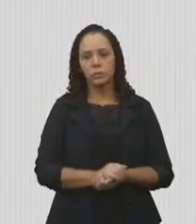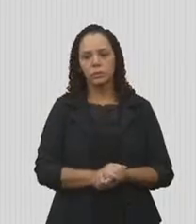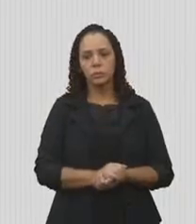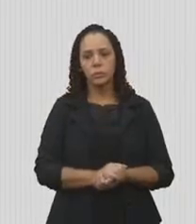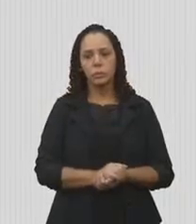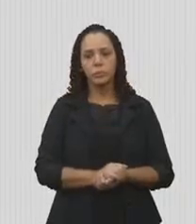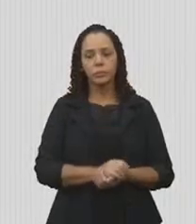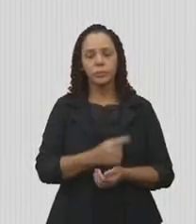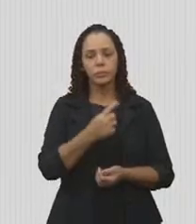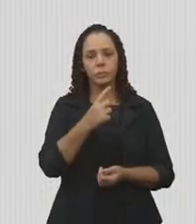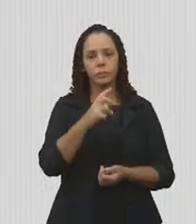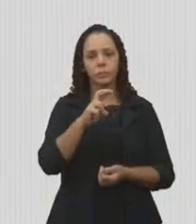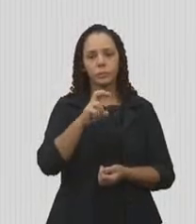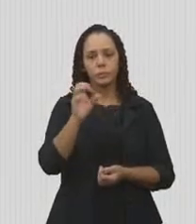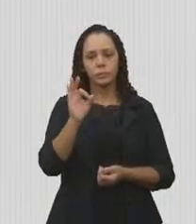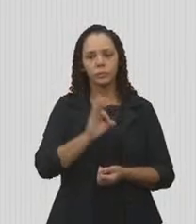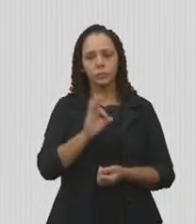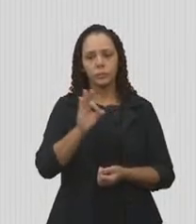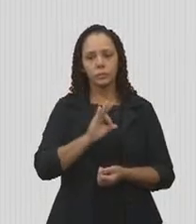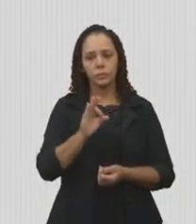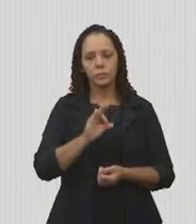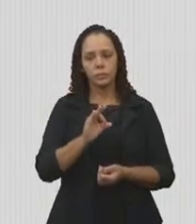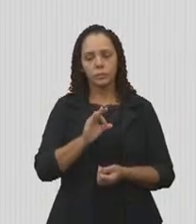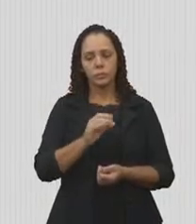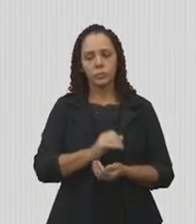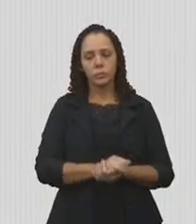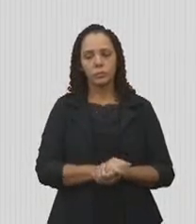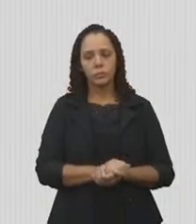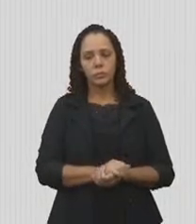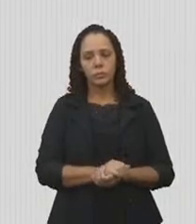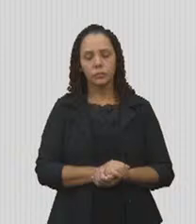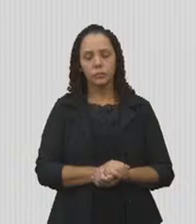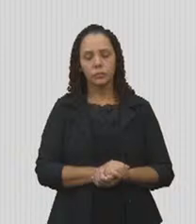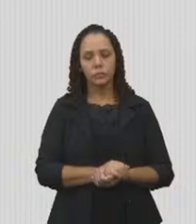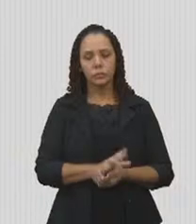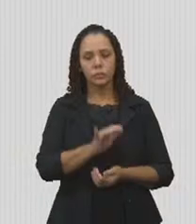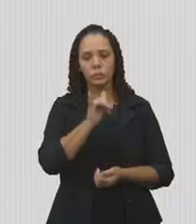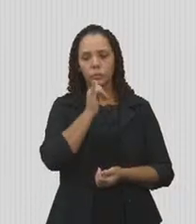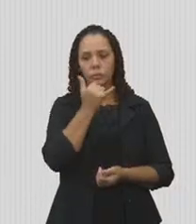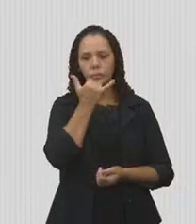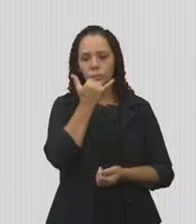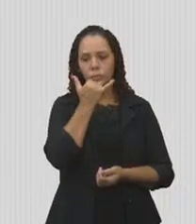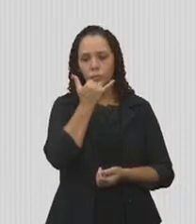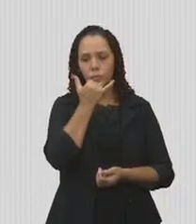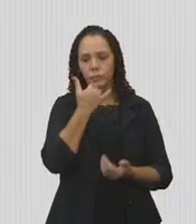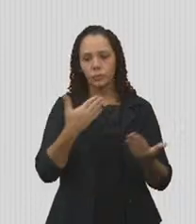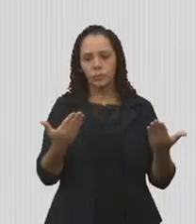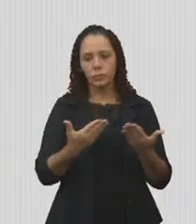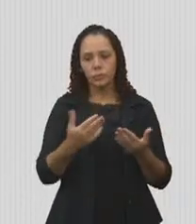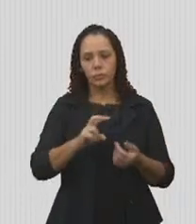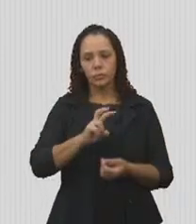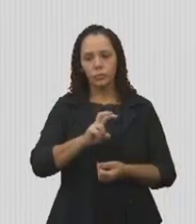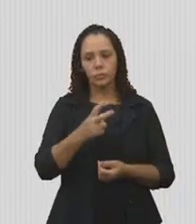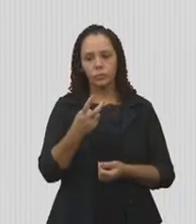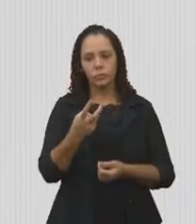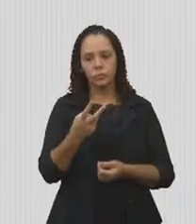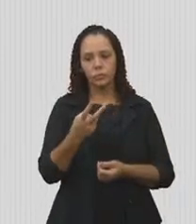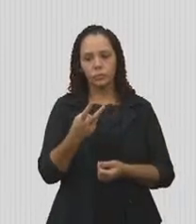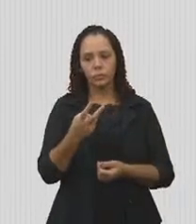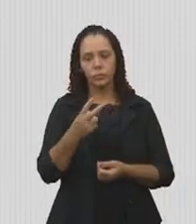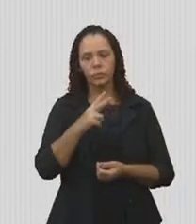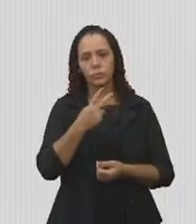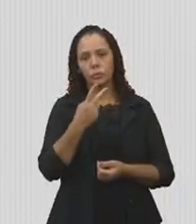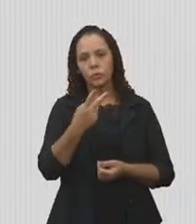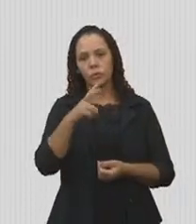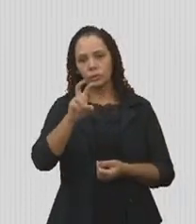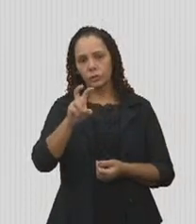15%, e nesse momento, aliás, desculpa, nesse momento está em 25%, e a educação